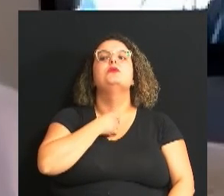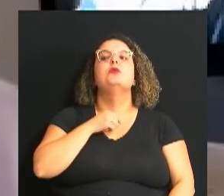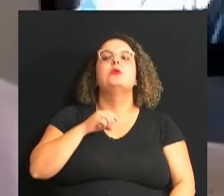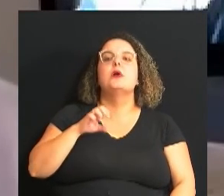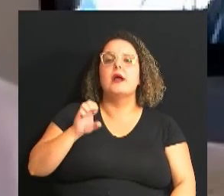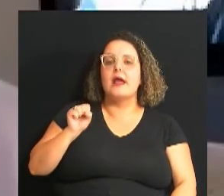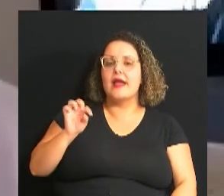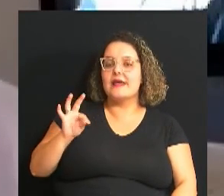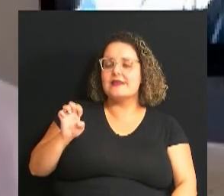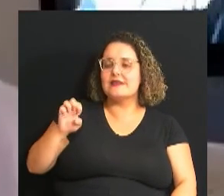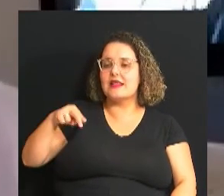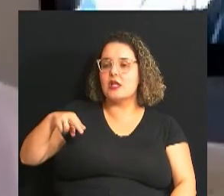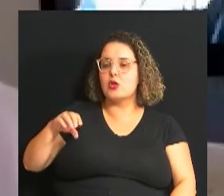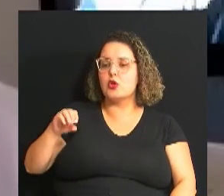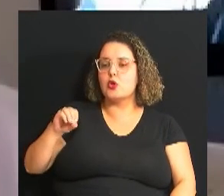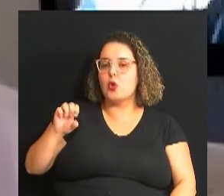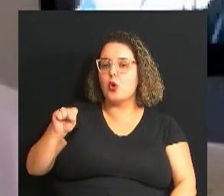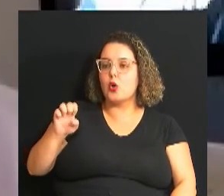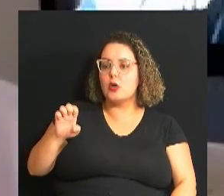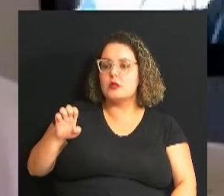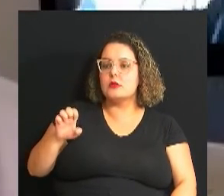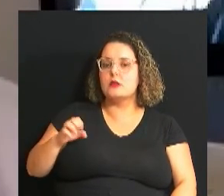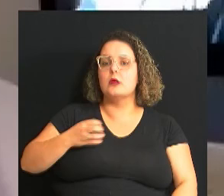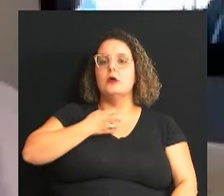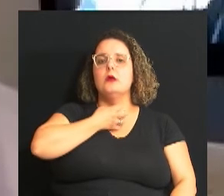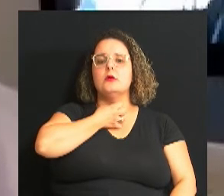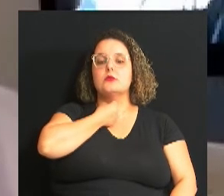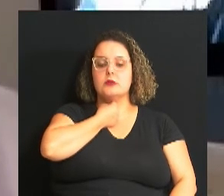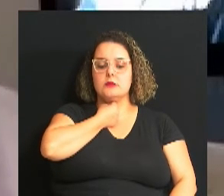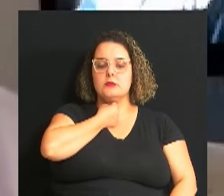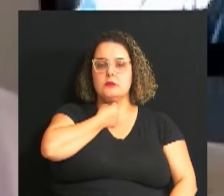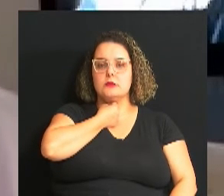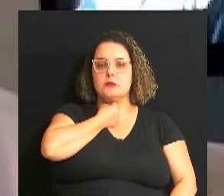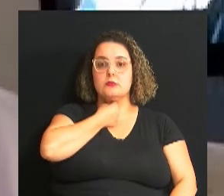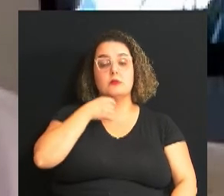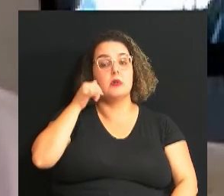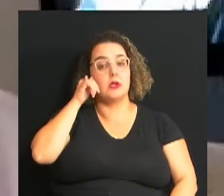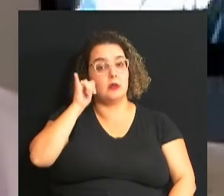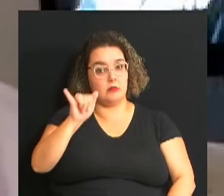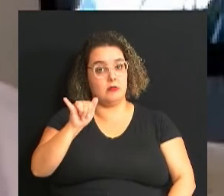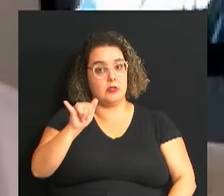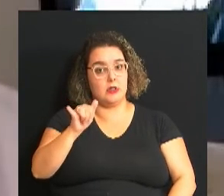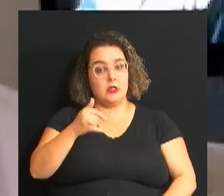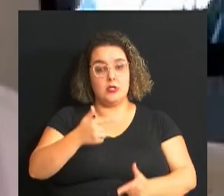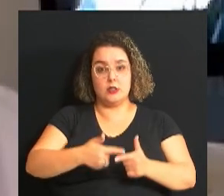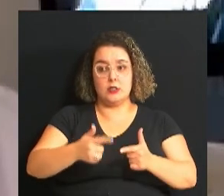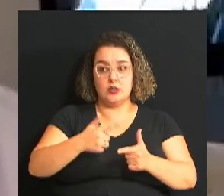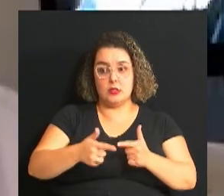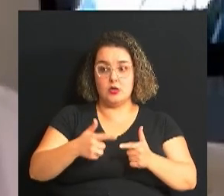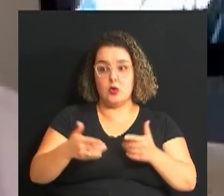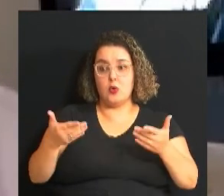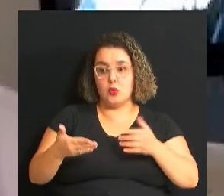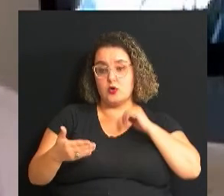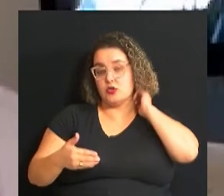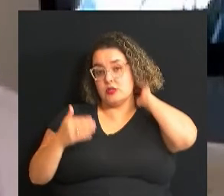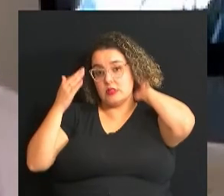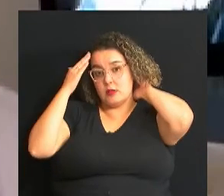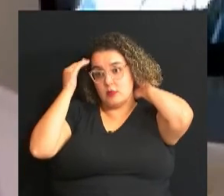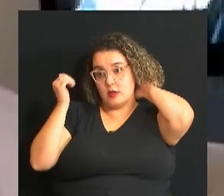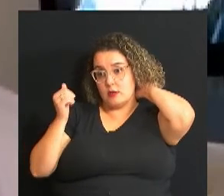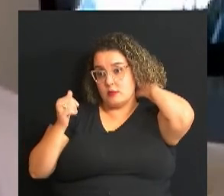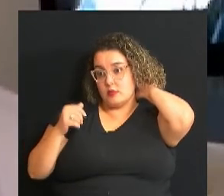estenose, que é quando a traqueia se fecha. Então, para evitar essa complicação, hoje a gente sabe que você deve fazer